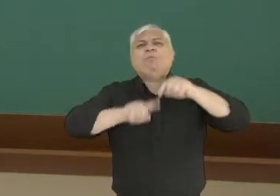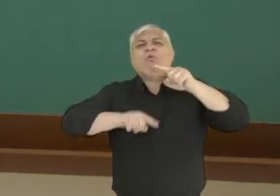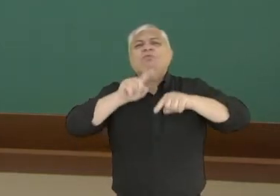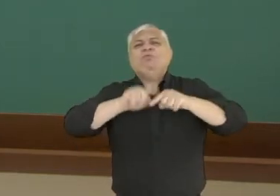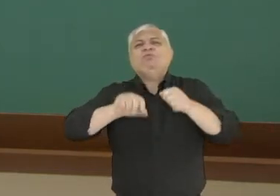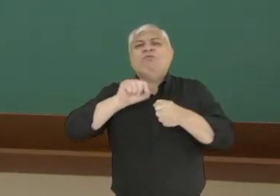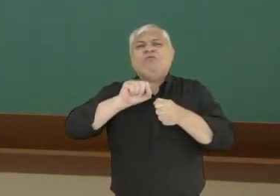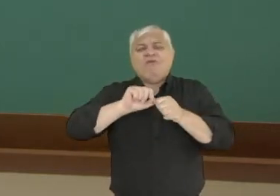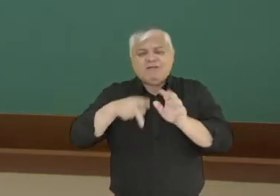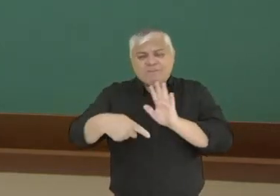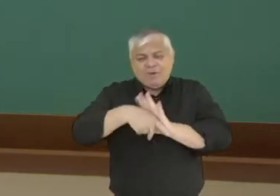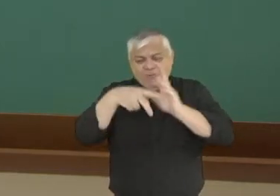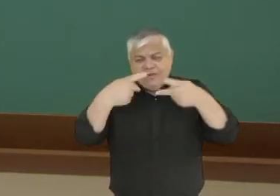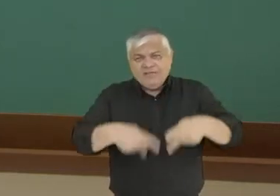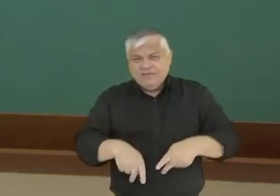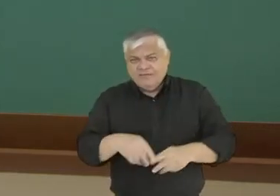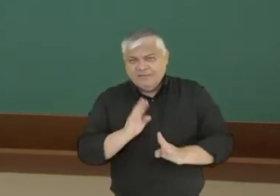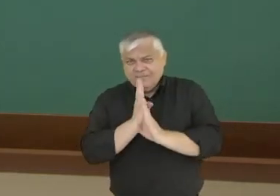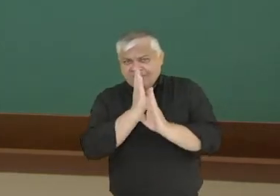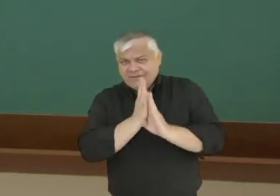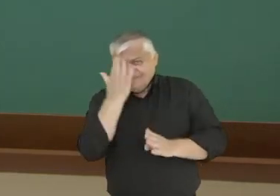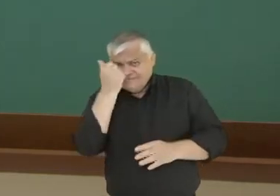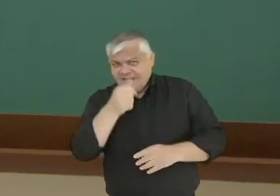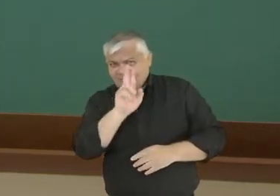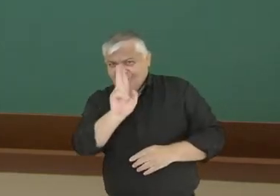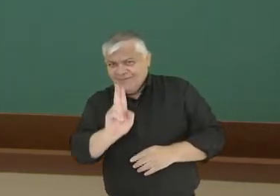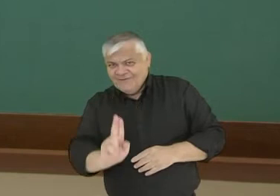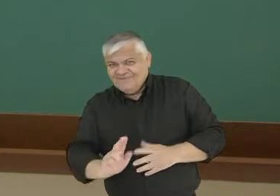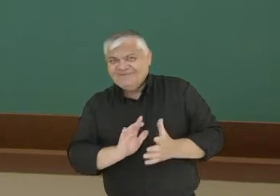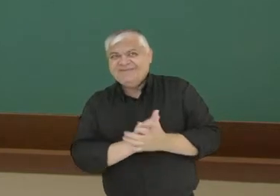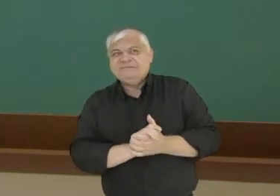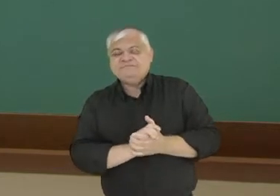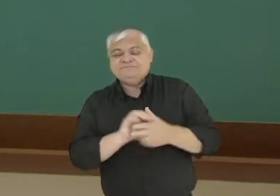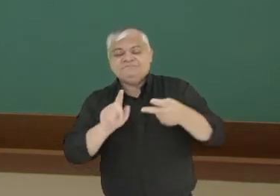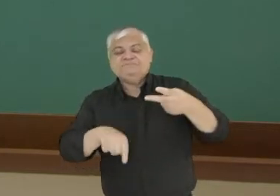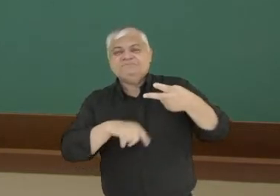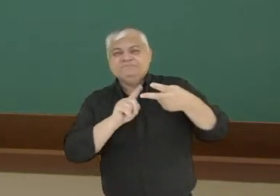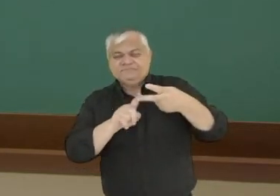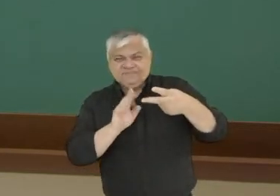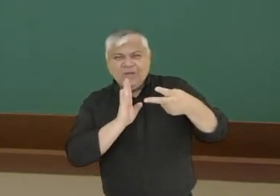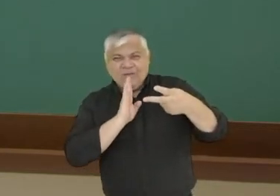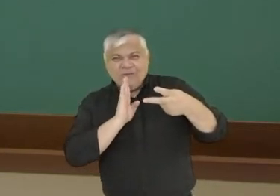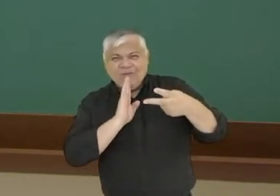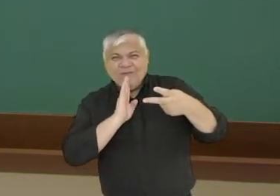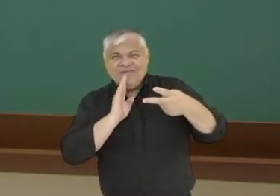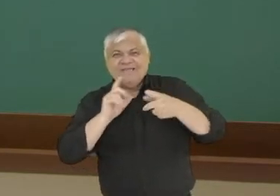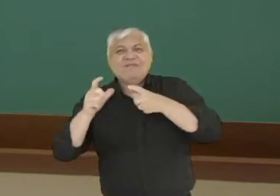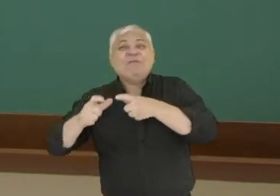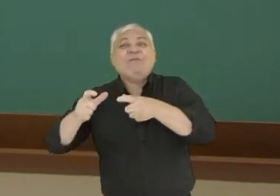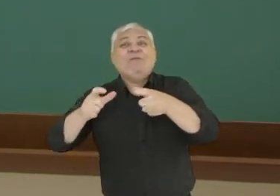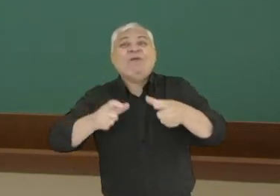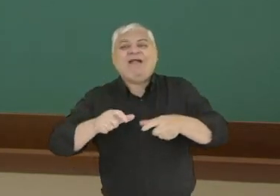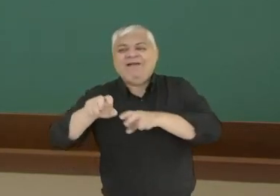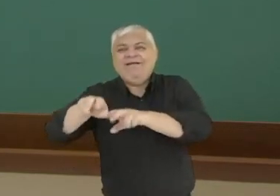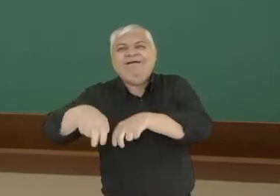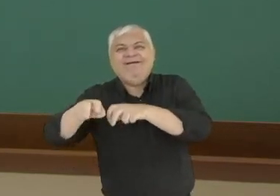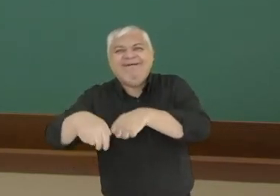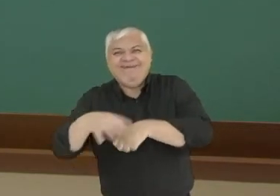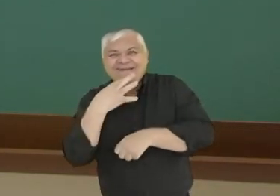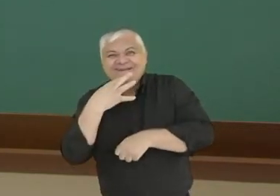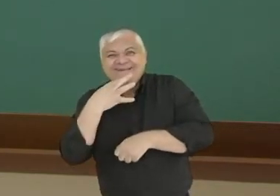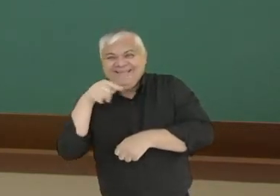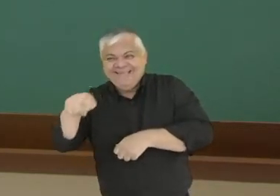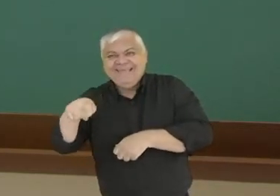identificar quais são Há muitos você consegue identificar e você conhece algum produtor agrícola local onde você